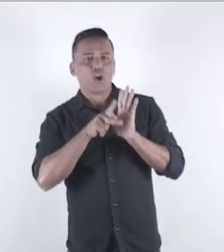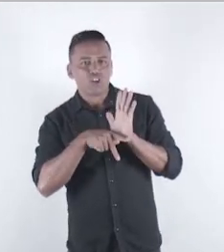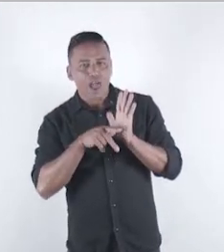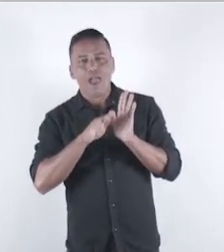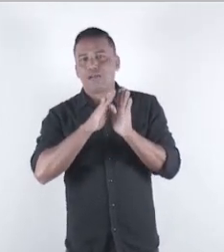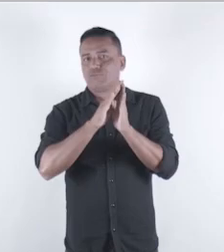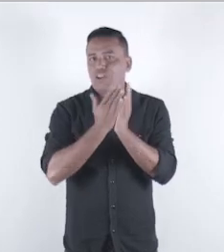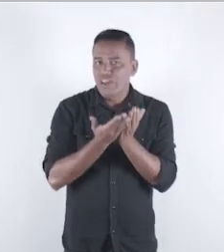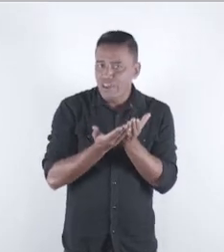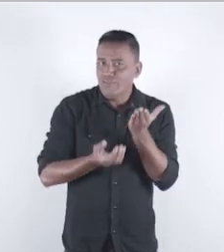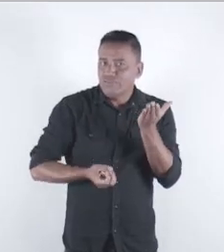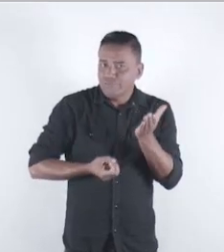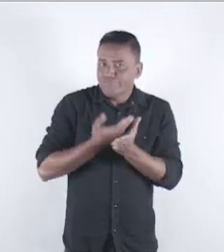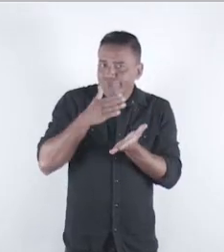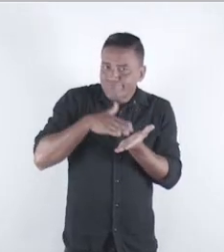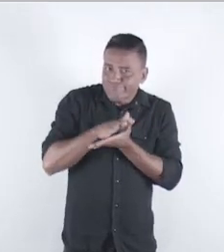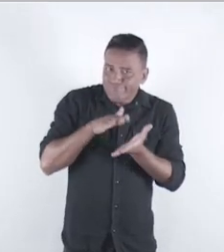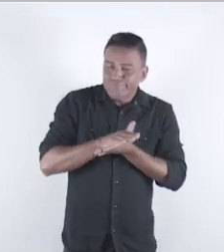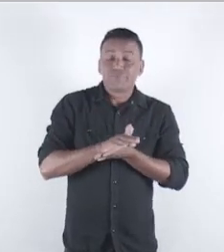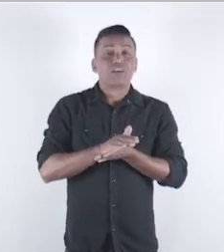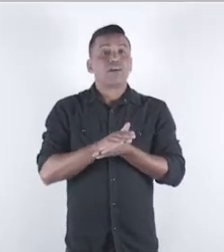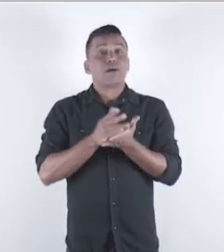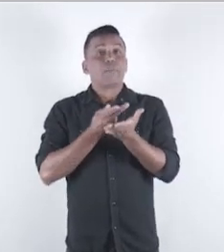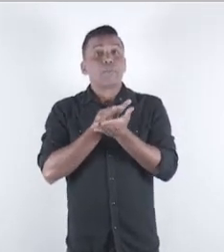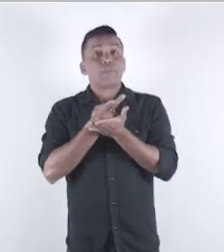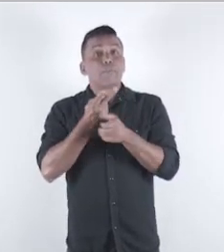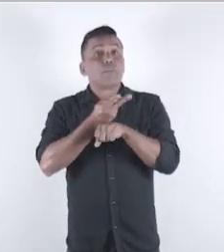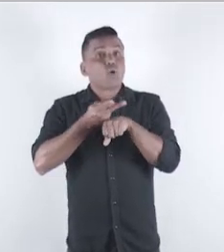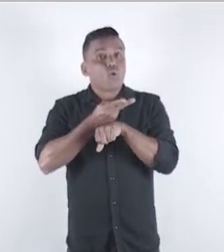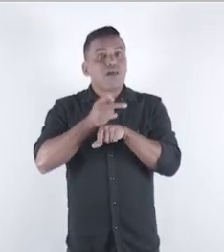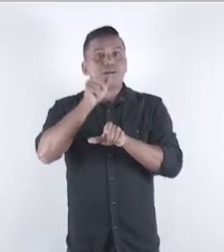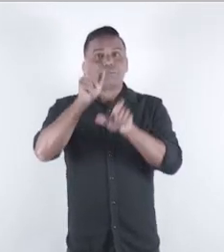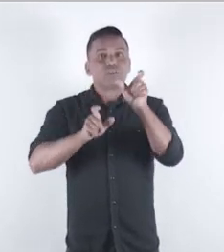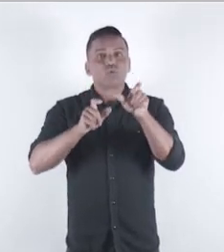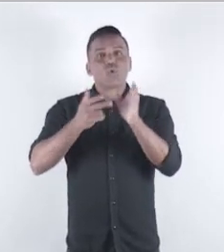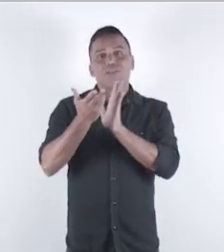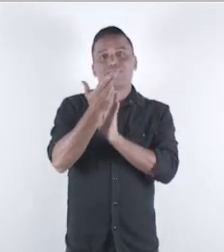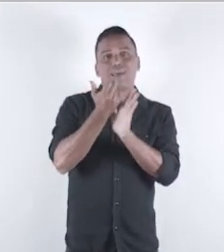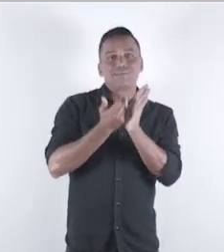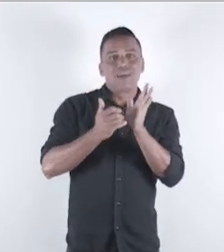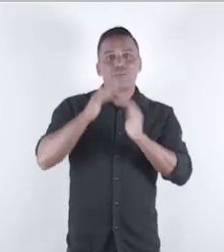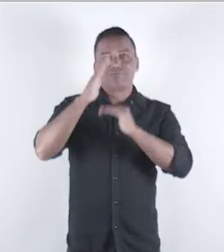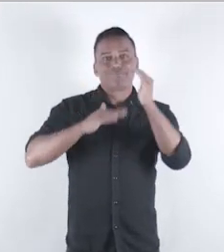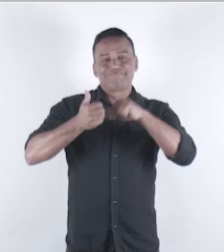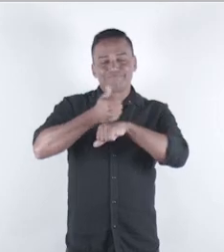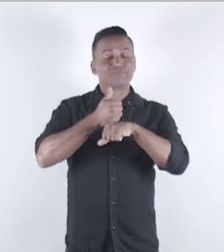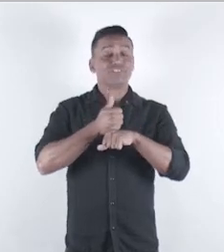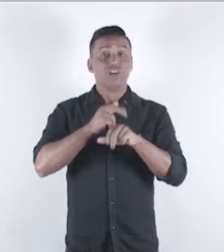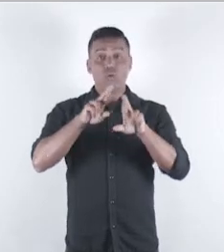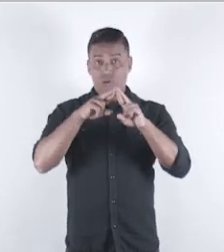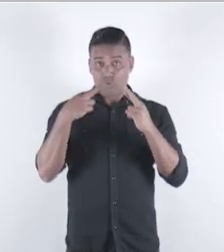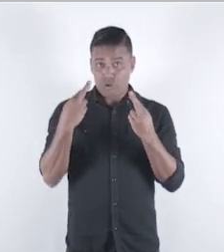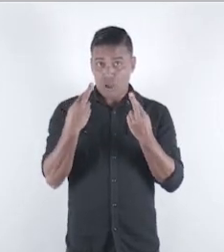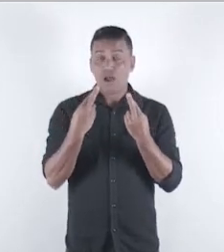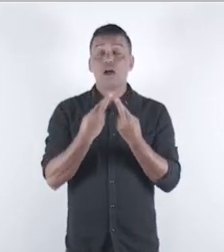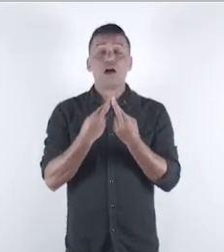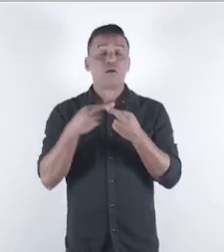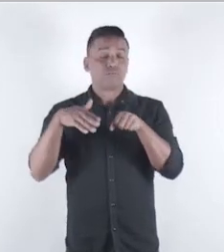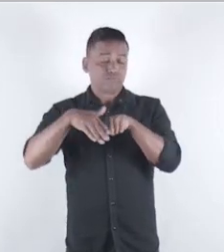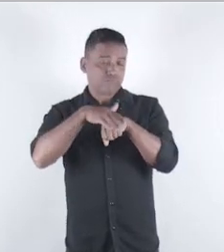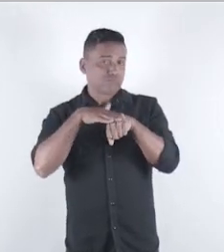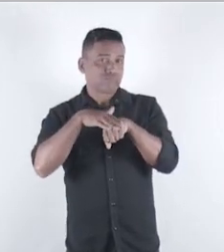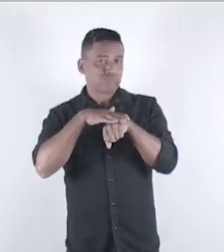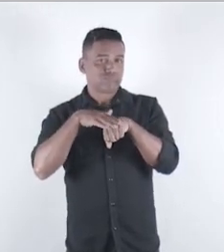de livro e que estava procurando um ilustrador. Aí a gente teve uma reunião, uma